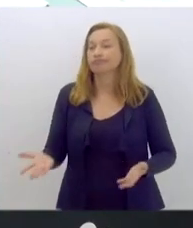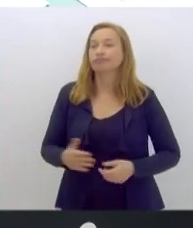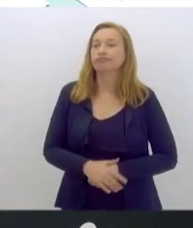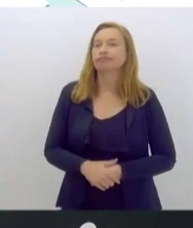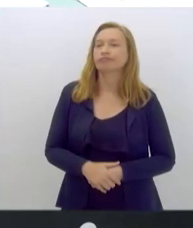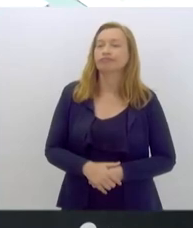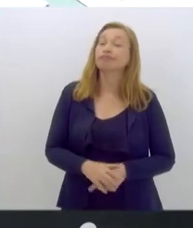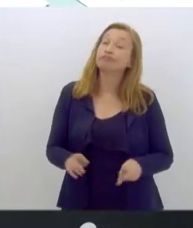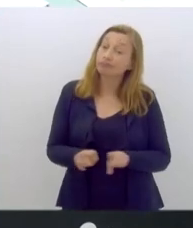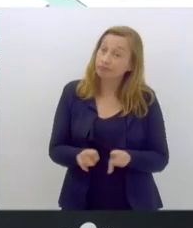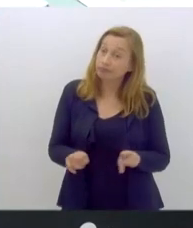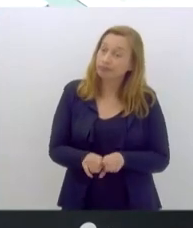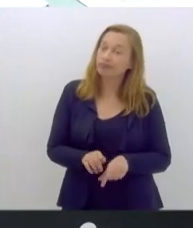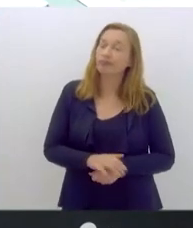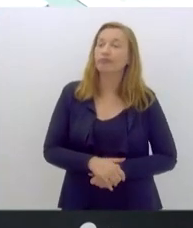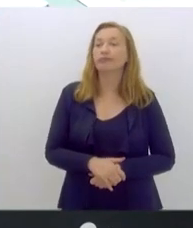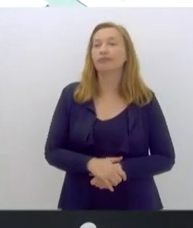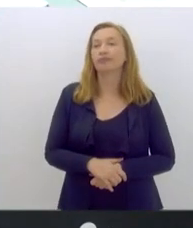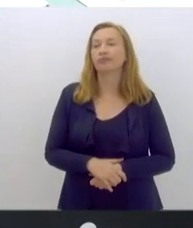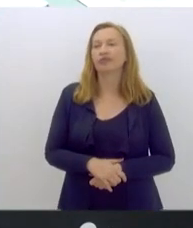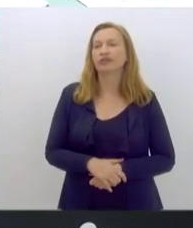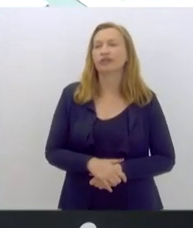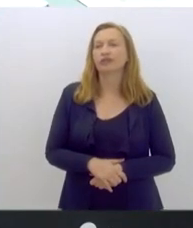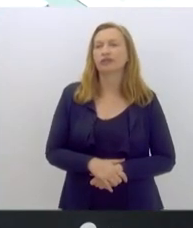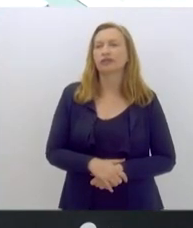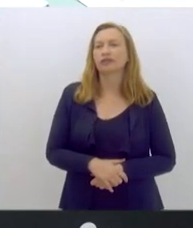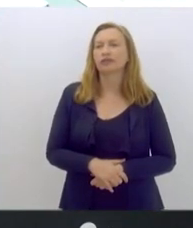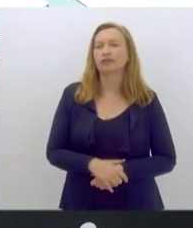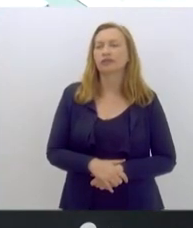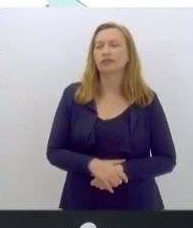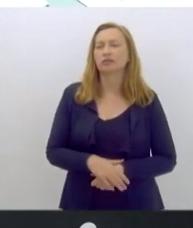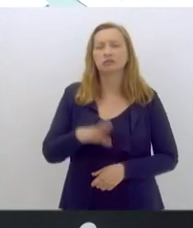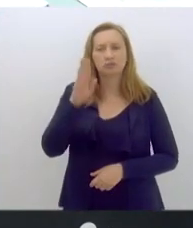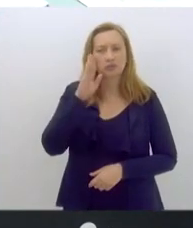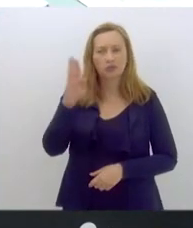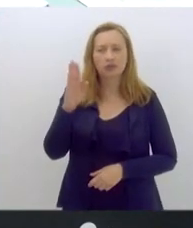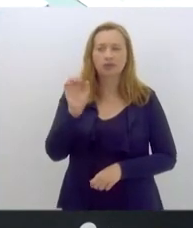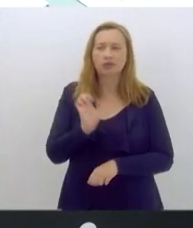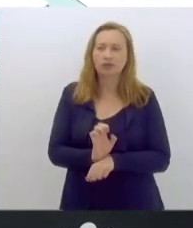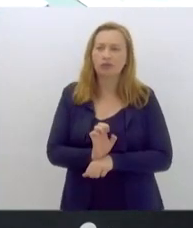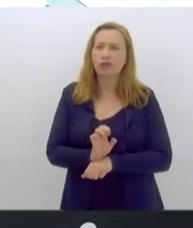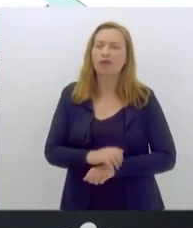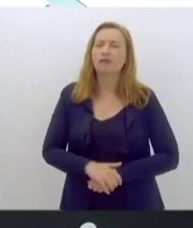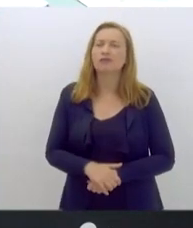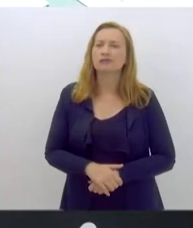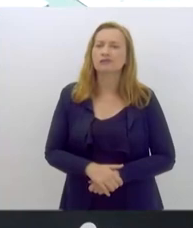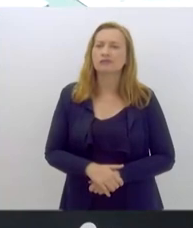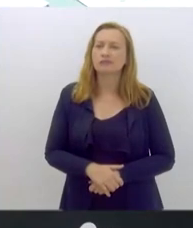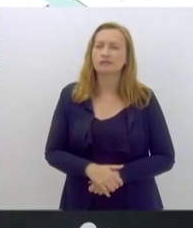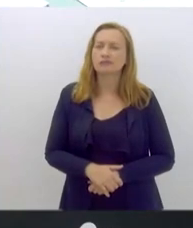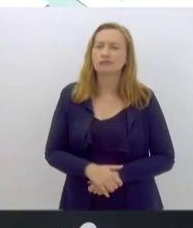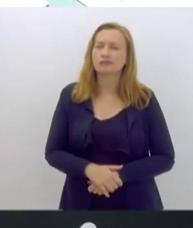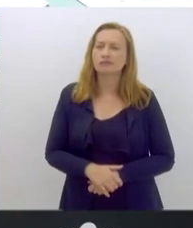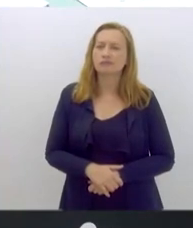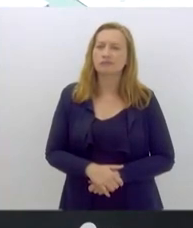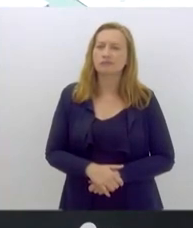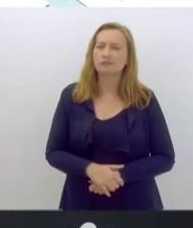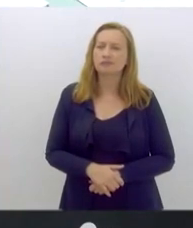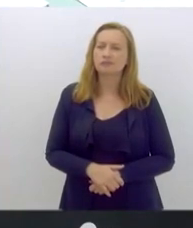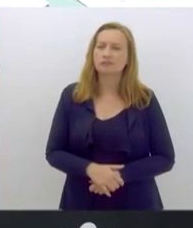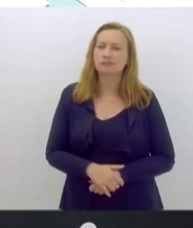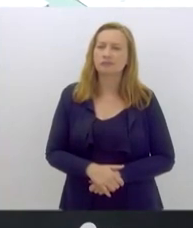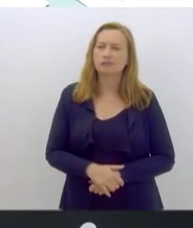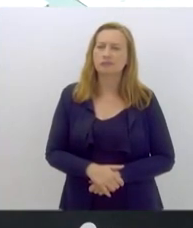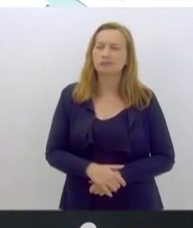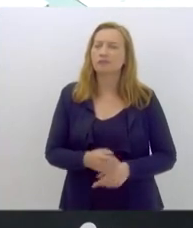E além disso Além disso o fundamental para o estado que é ter